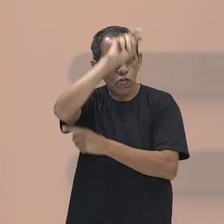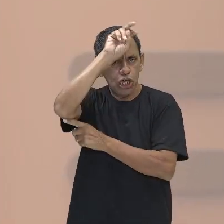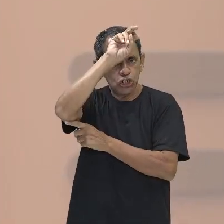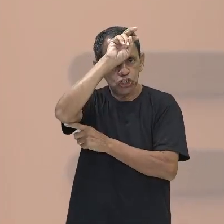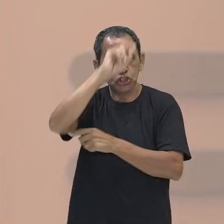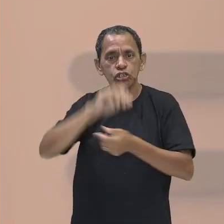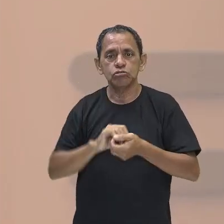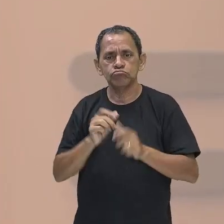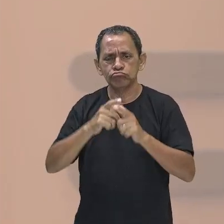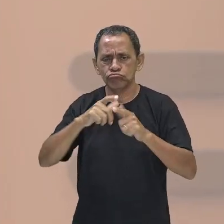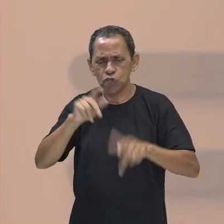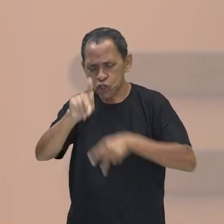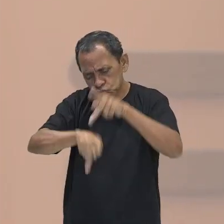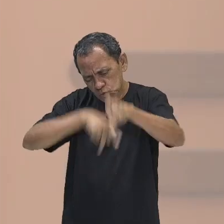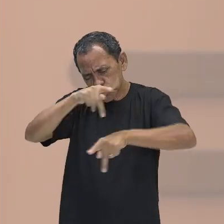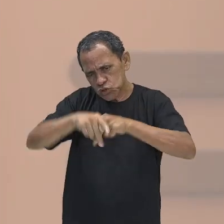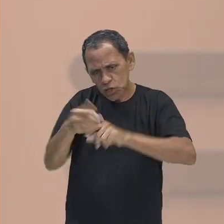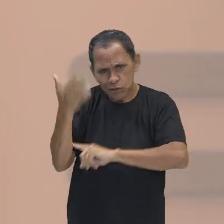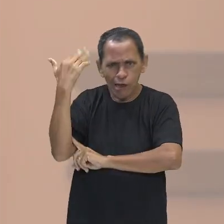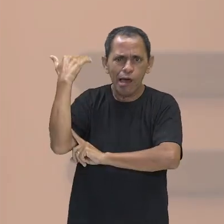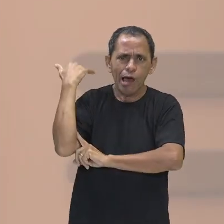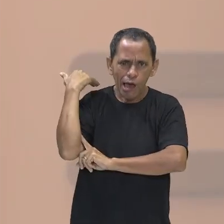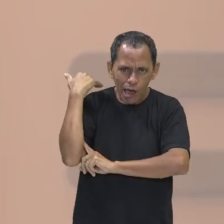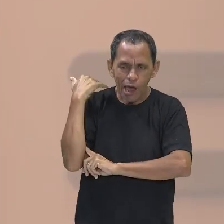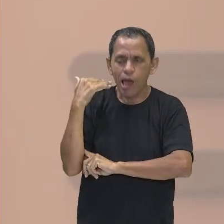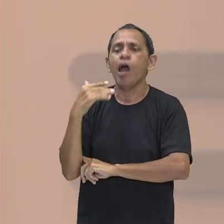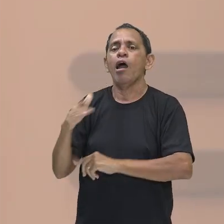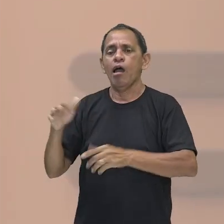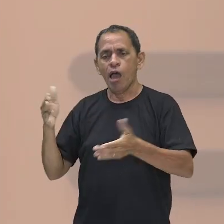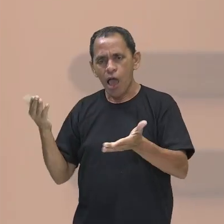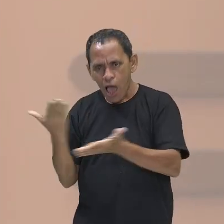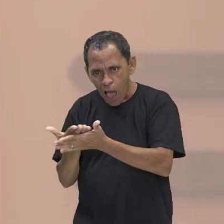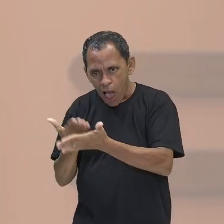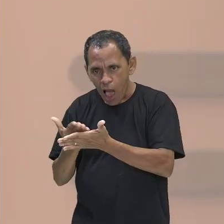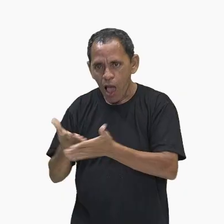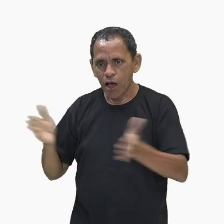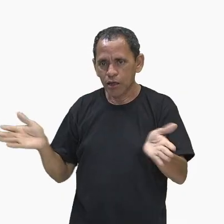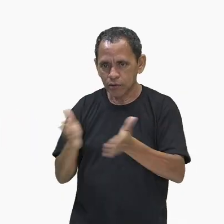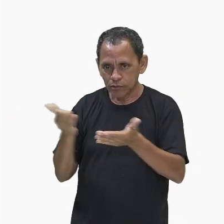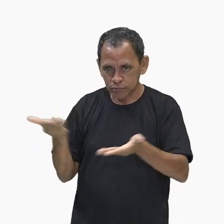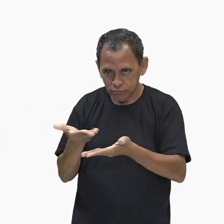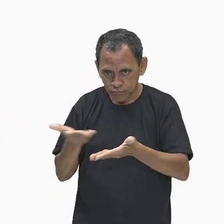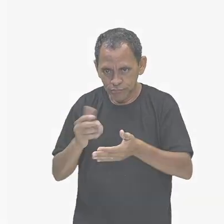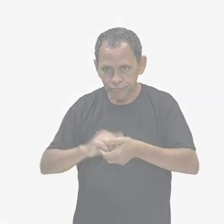grandes civilizações, então, da antiguidade. E por aqui, então, a professora se despede.